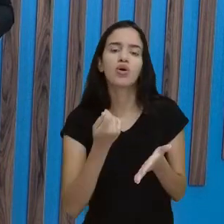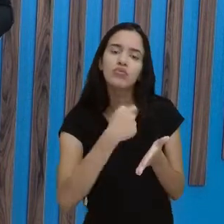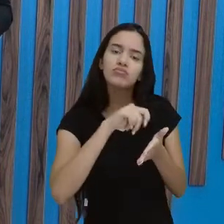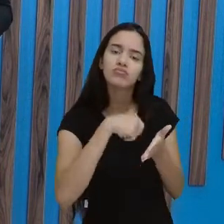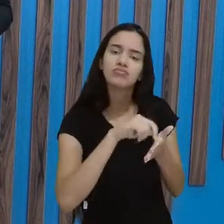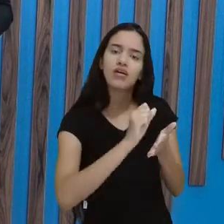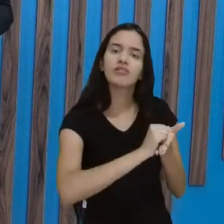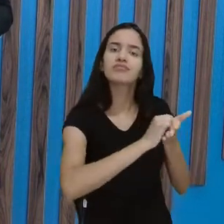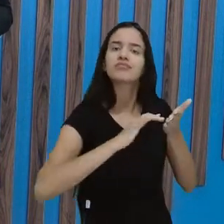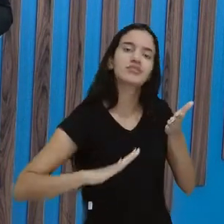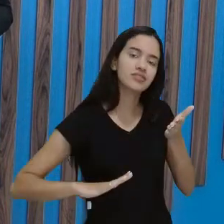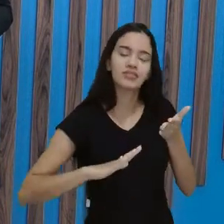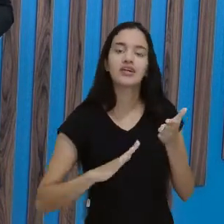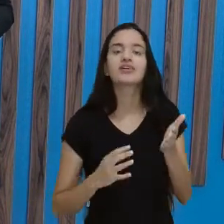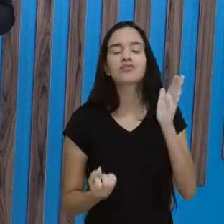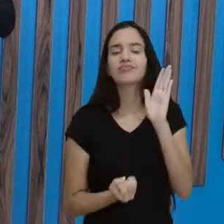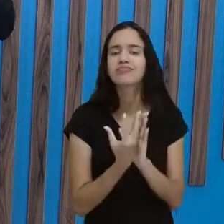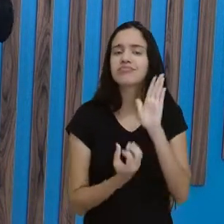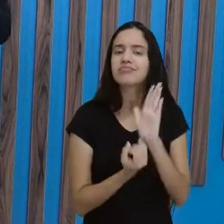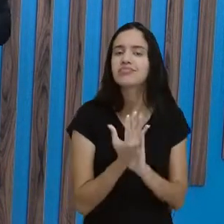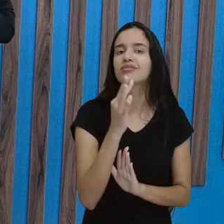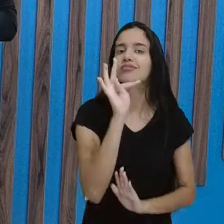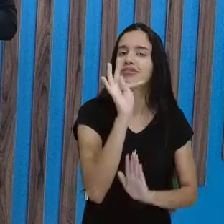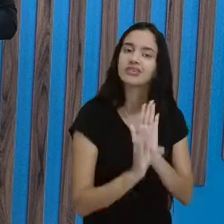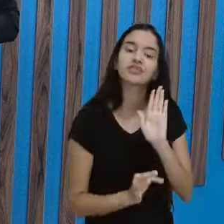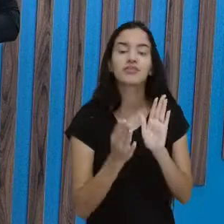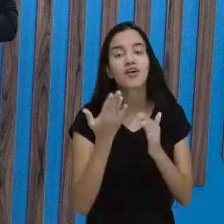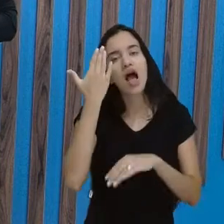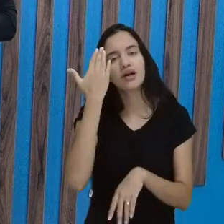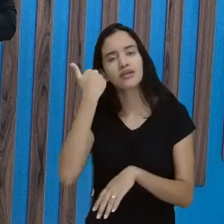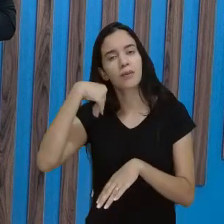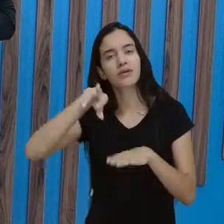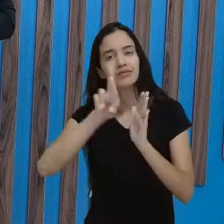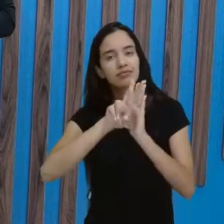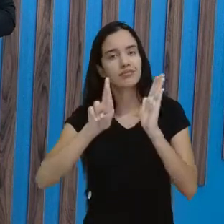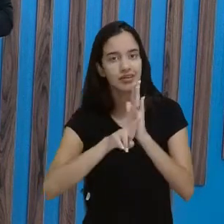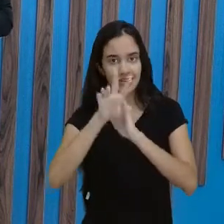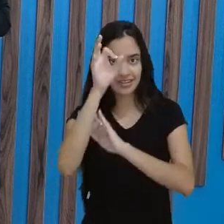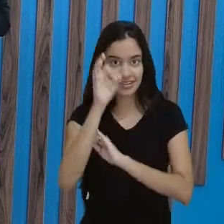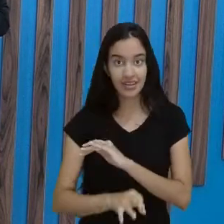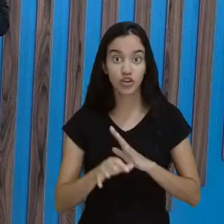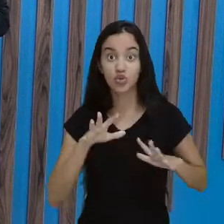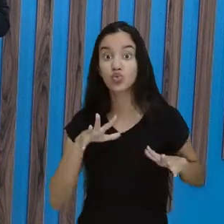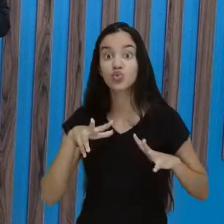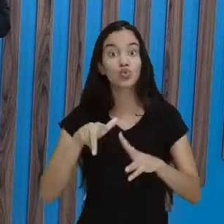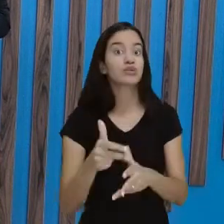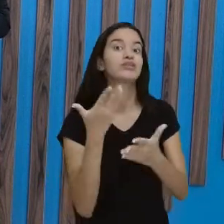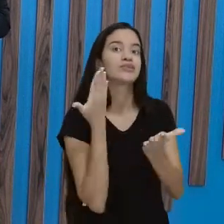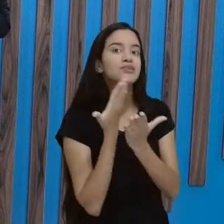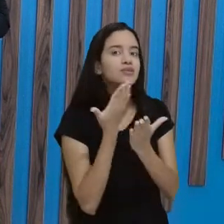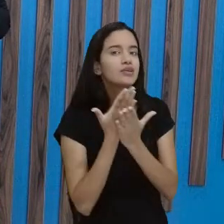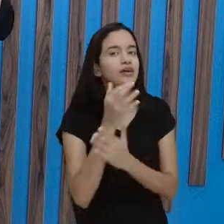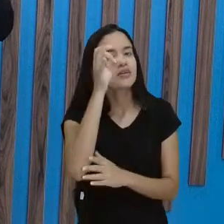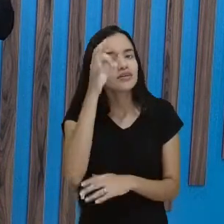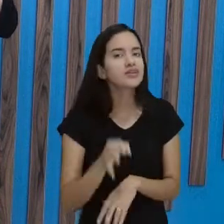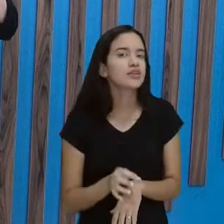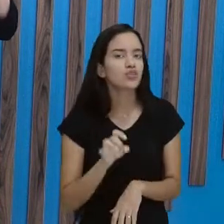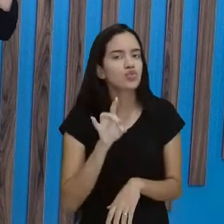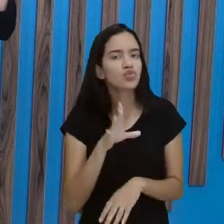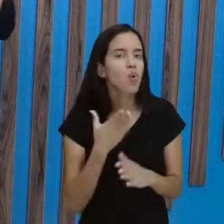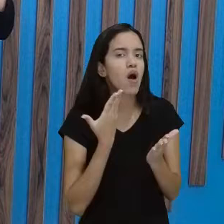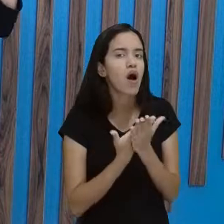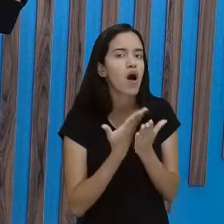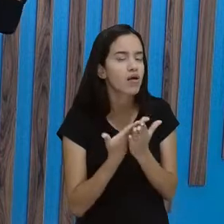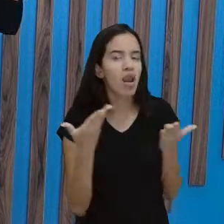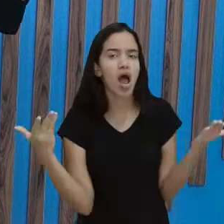uma atividade, uma produção textual, você vai saber dessas regrinhas, tá? E todo mundo estudando, hein? Não é para ver só essa aula